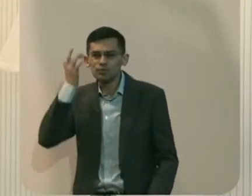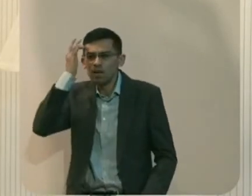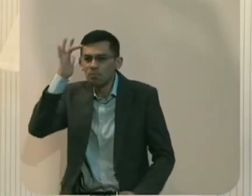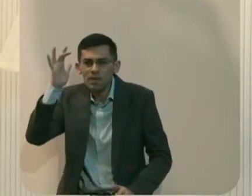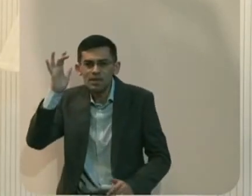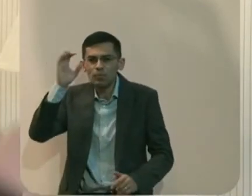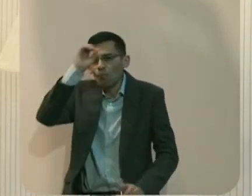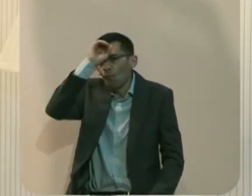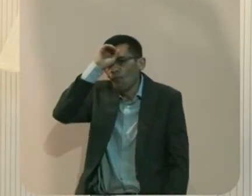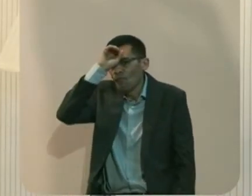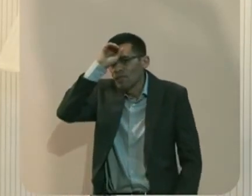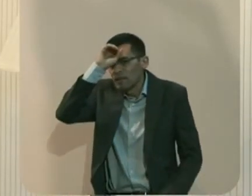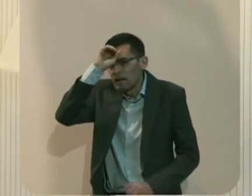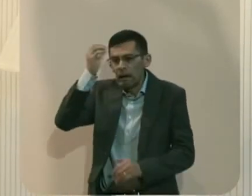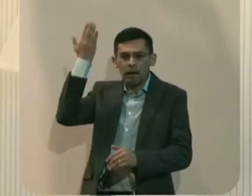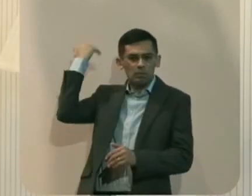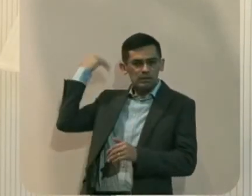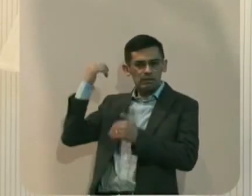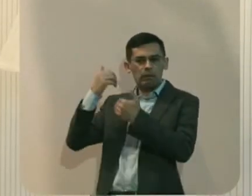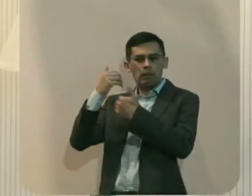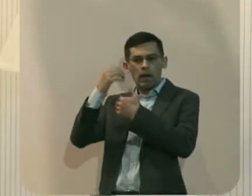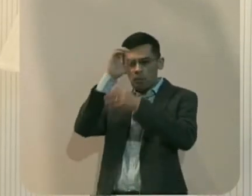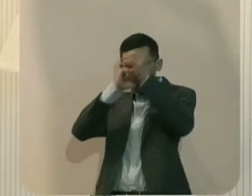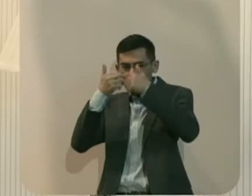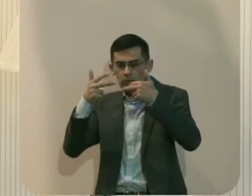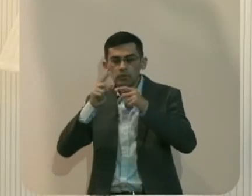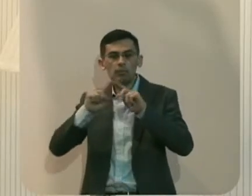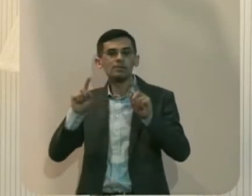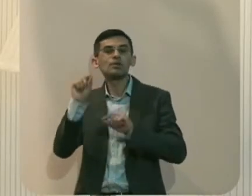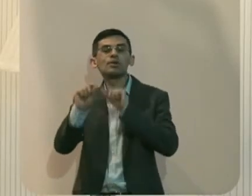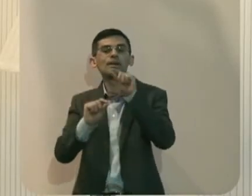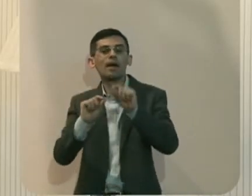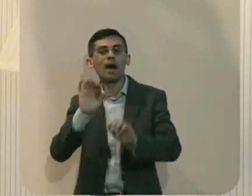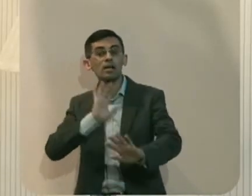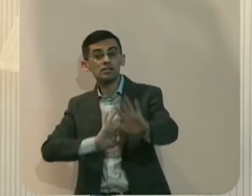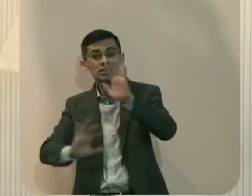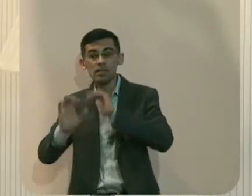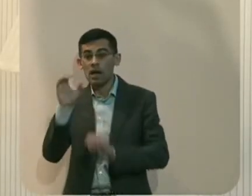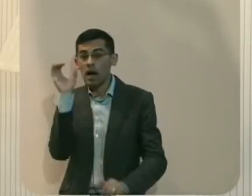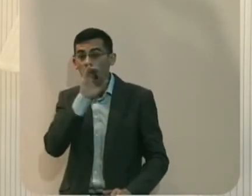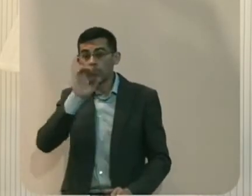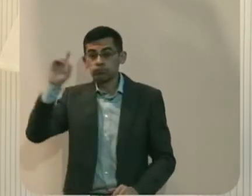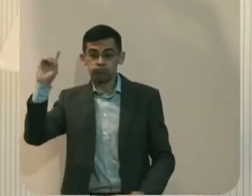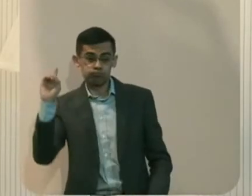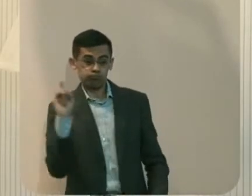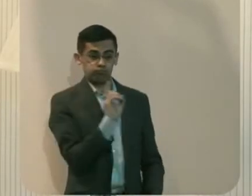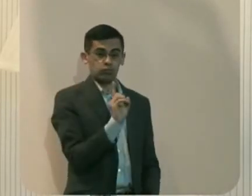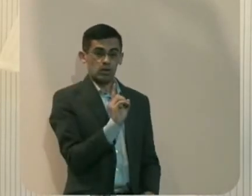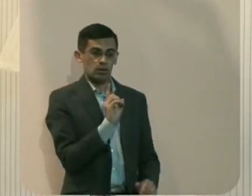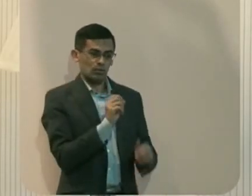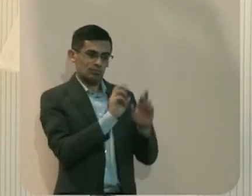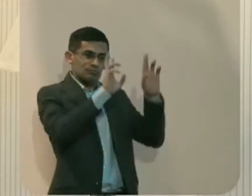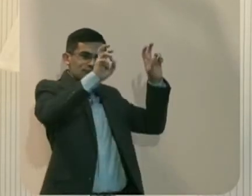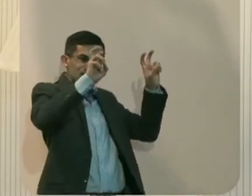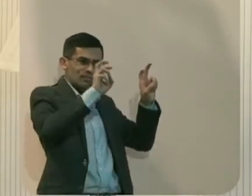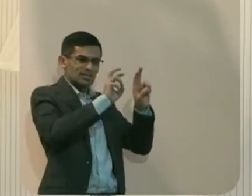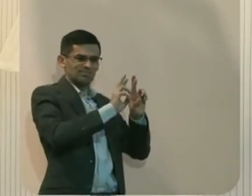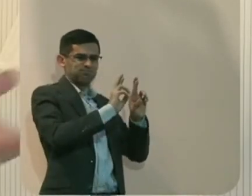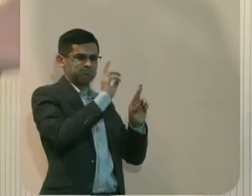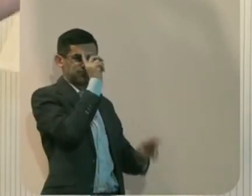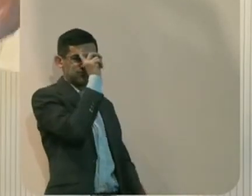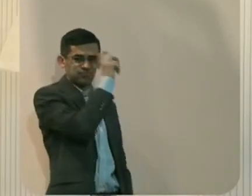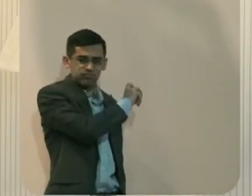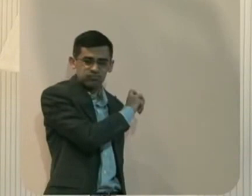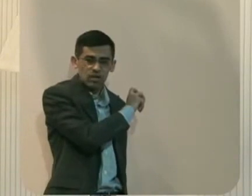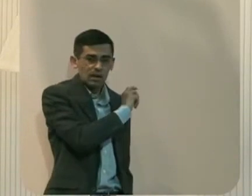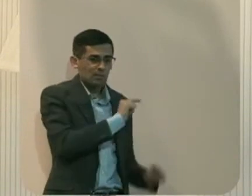isso, ele não tinha sido treinado para tudo isso. Então muitas vezes as pessoas corriam para o gabinete dele com os assuntos, com os problemas, e